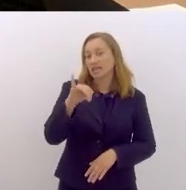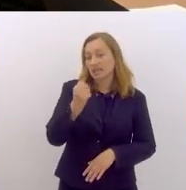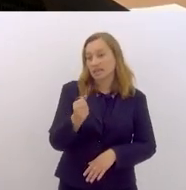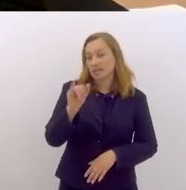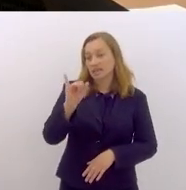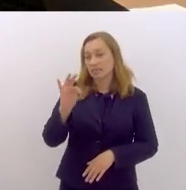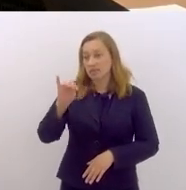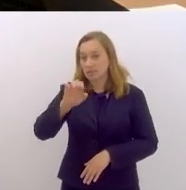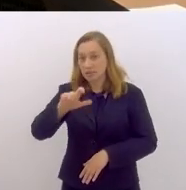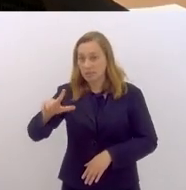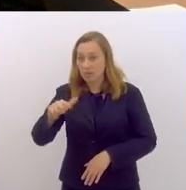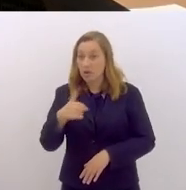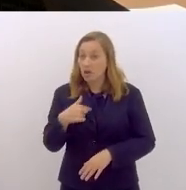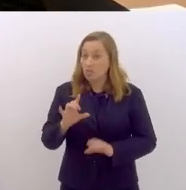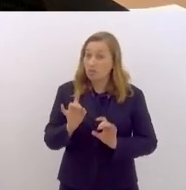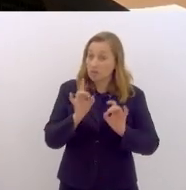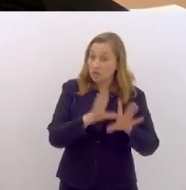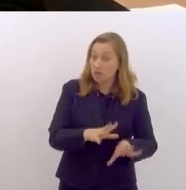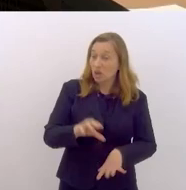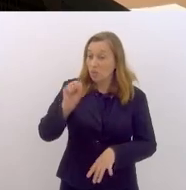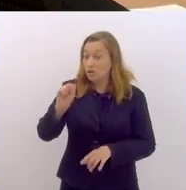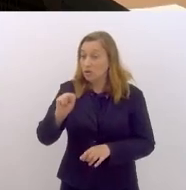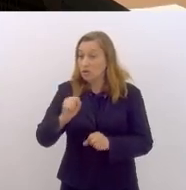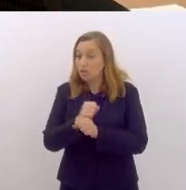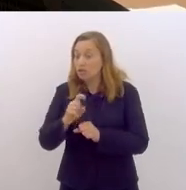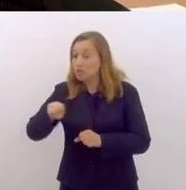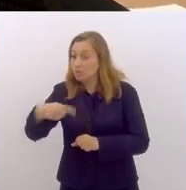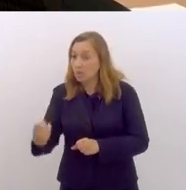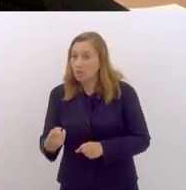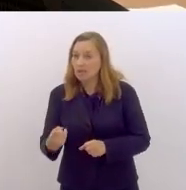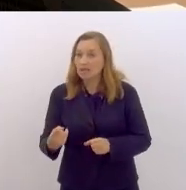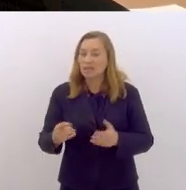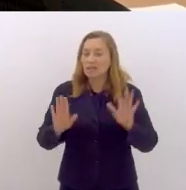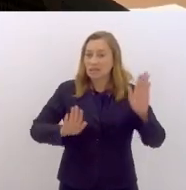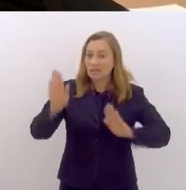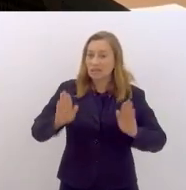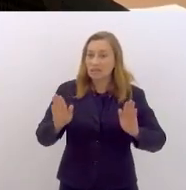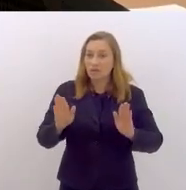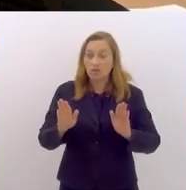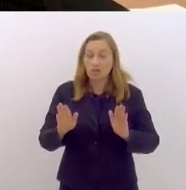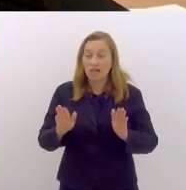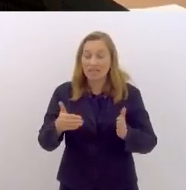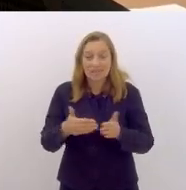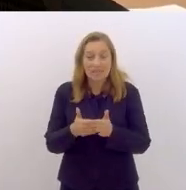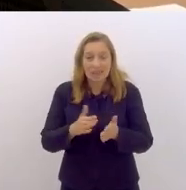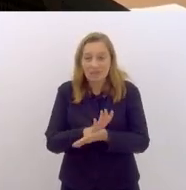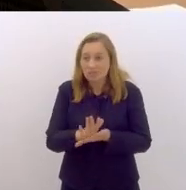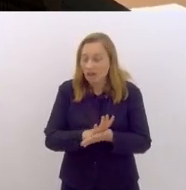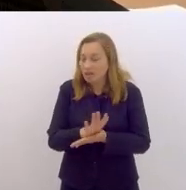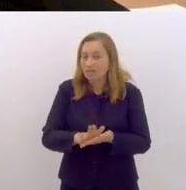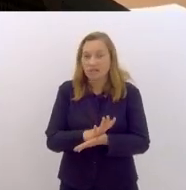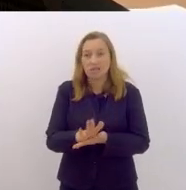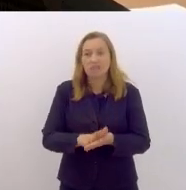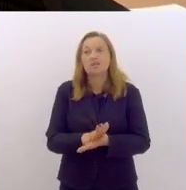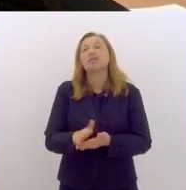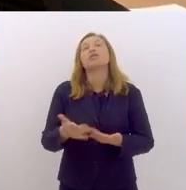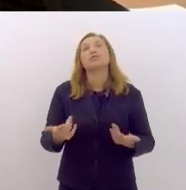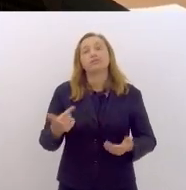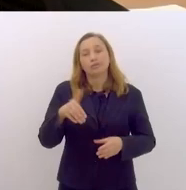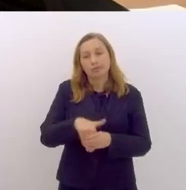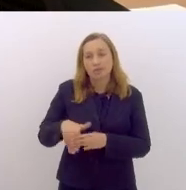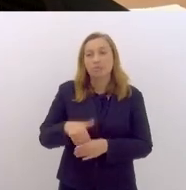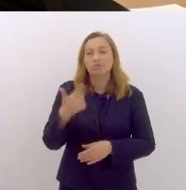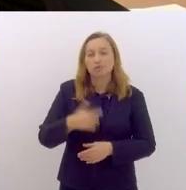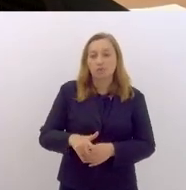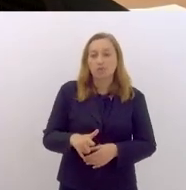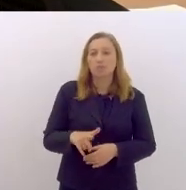Assembleia Legislativa 8 anos depois e essa licitação não apareceu. Nós votamos a lei da bilhetagem eletrônica, o Poder Executivo